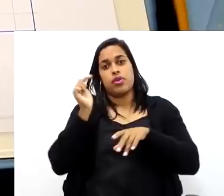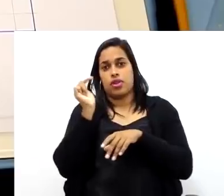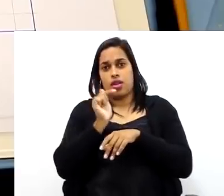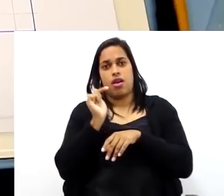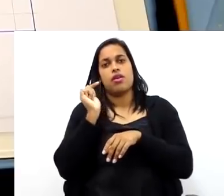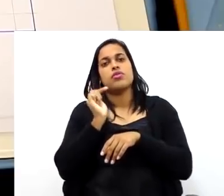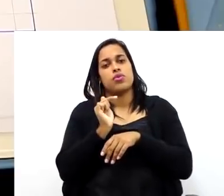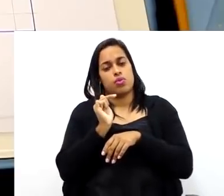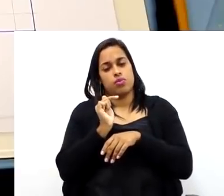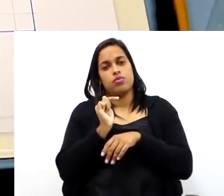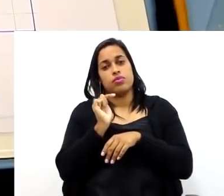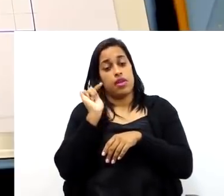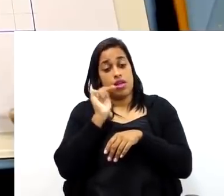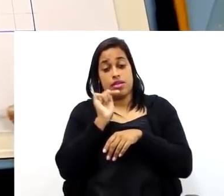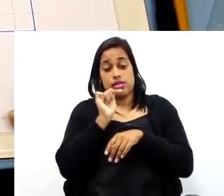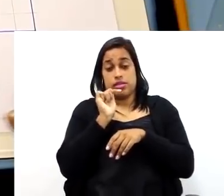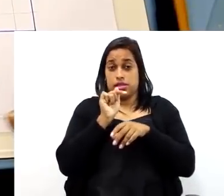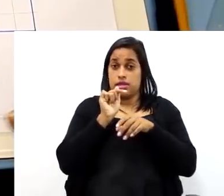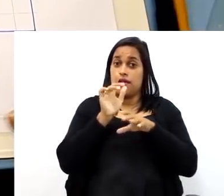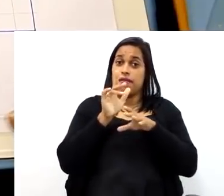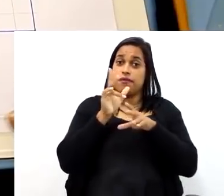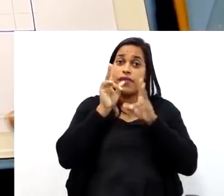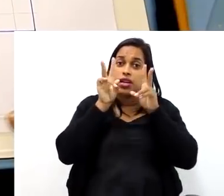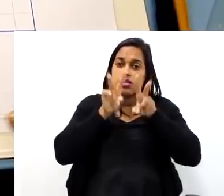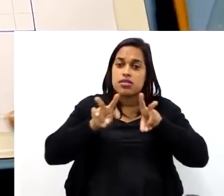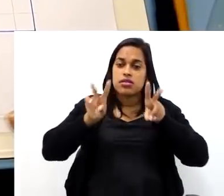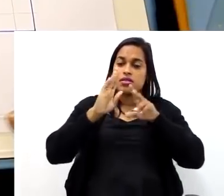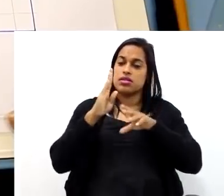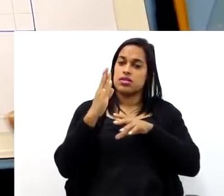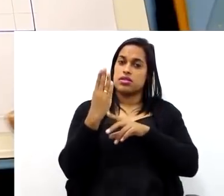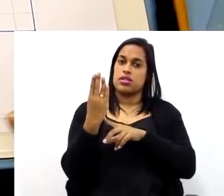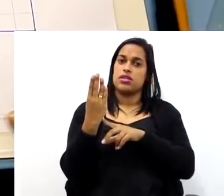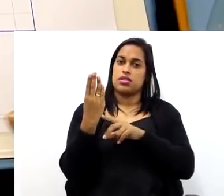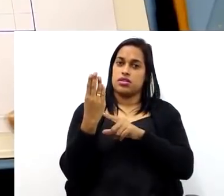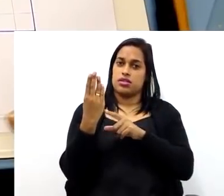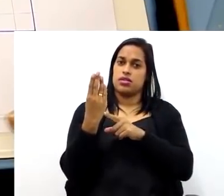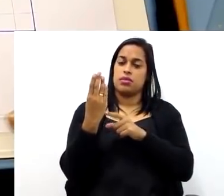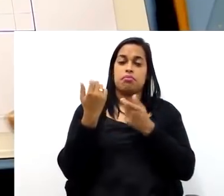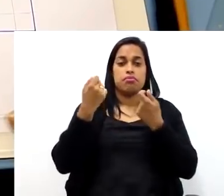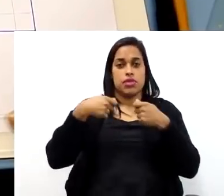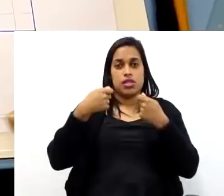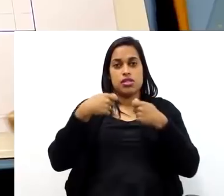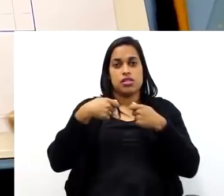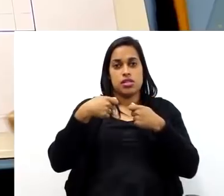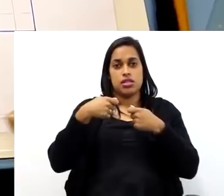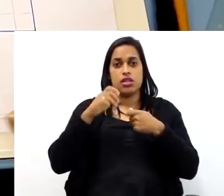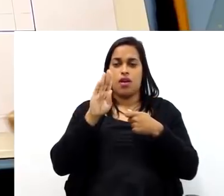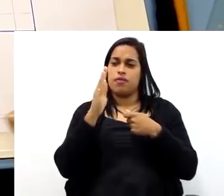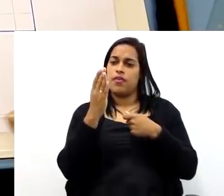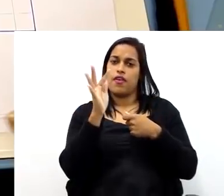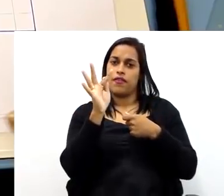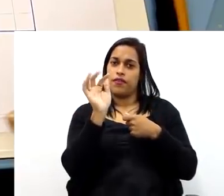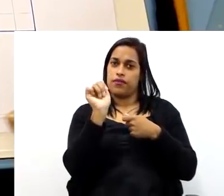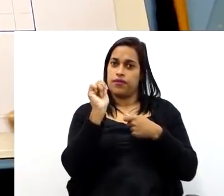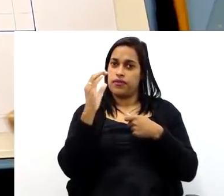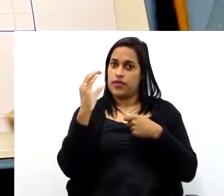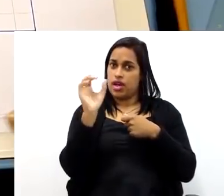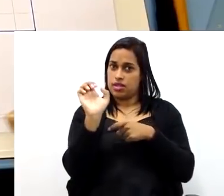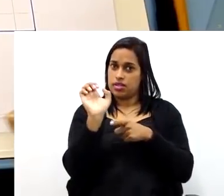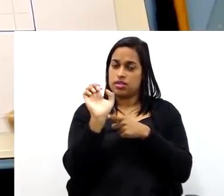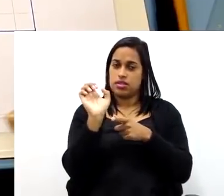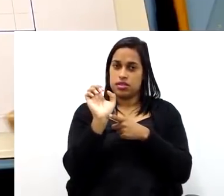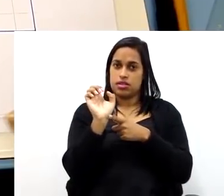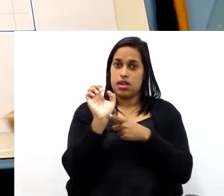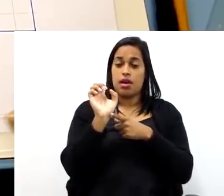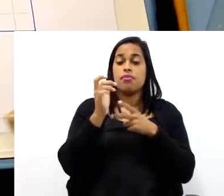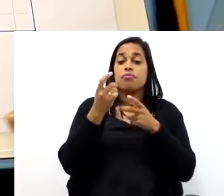tem que observar com bastante cuidado essa face. A medida dela aqui, ó, está em verdadeira grandeza, mas aqui a medida BA e a